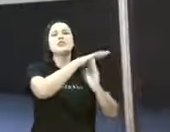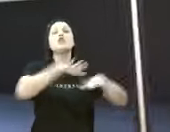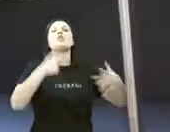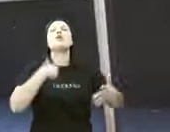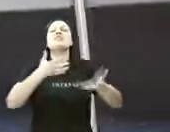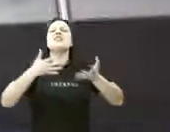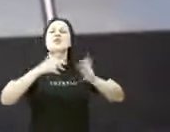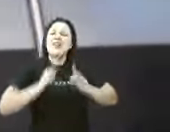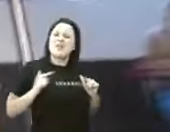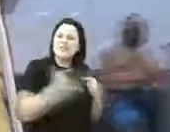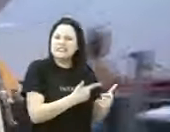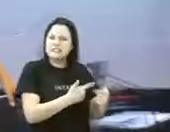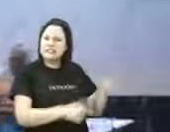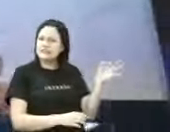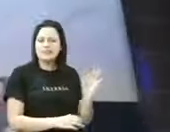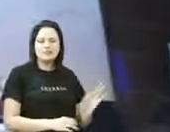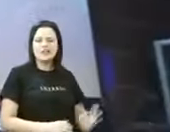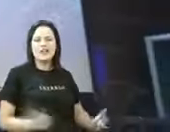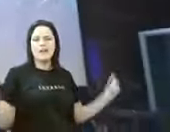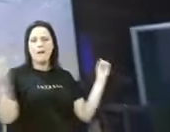ninguém atrapalha.